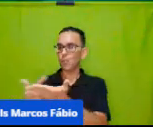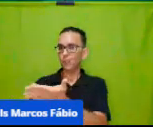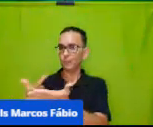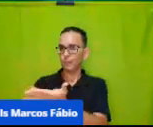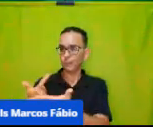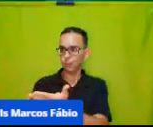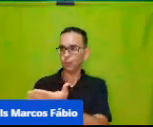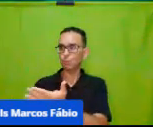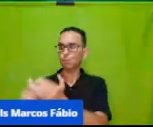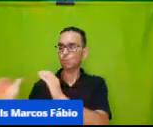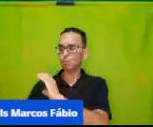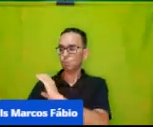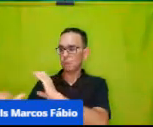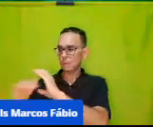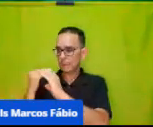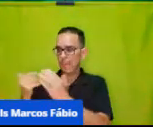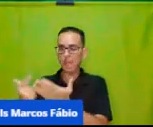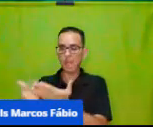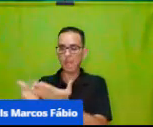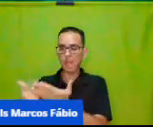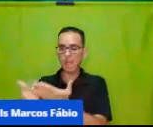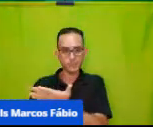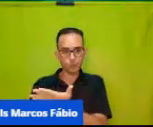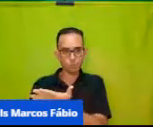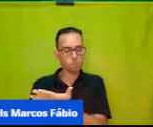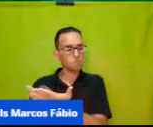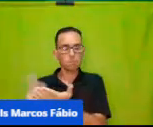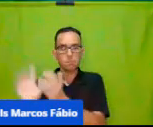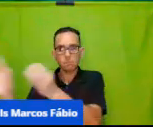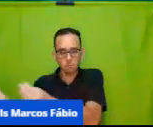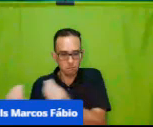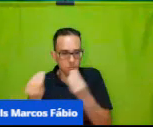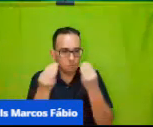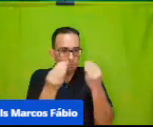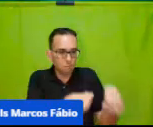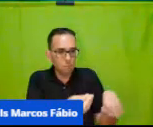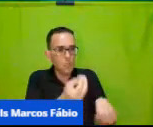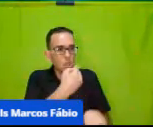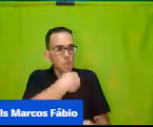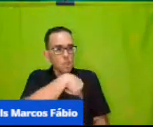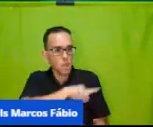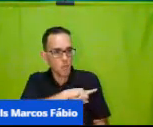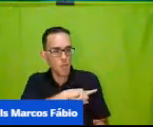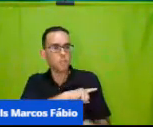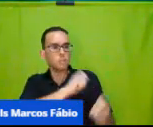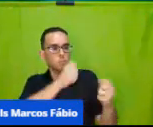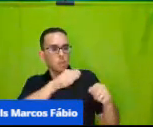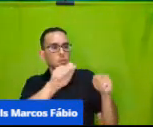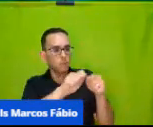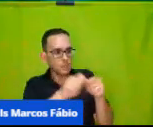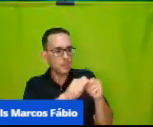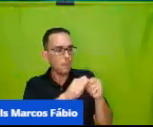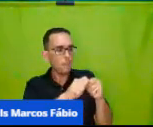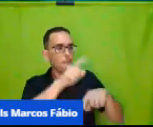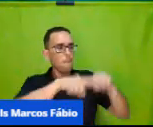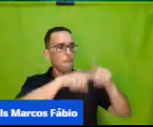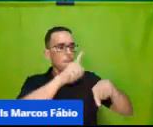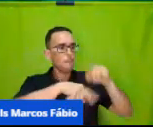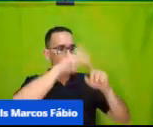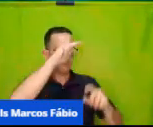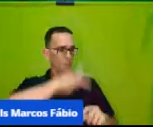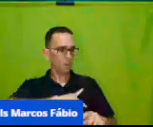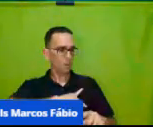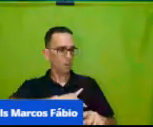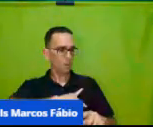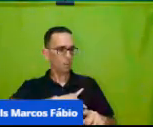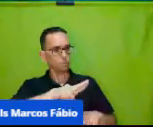mandar livro didático para cá, investir isso aqui na rede para nós mesmos desenvolver o nosso próprio material e utilizaria esse recurso para